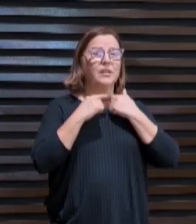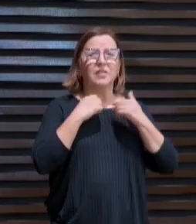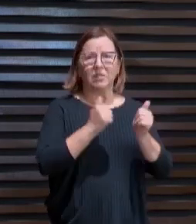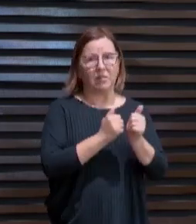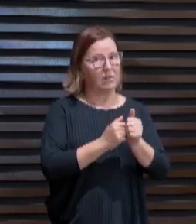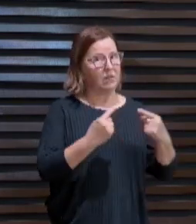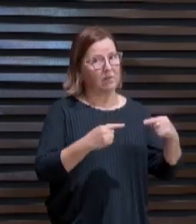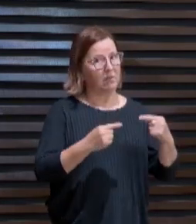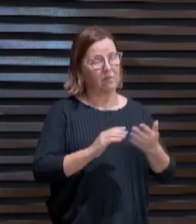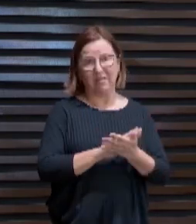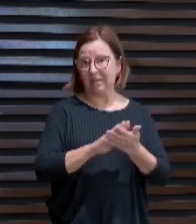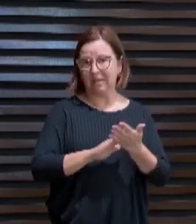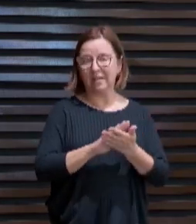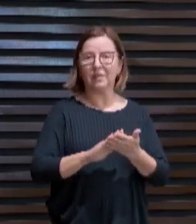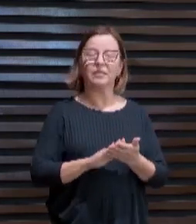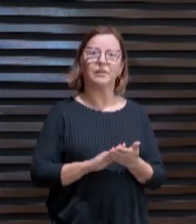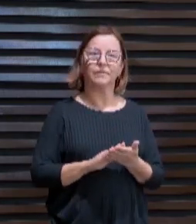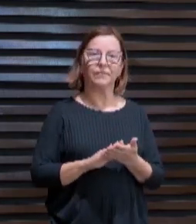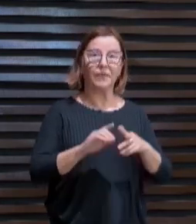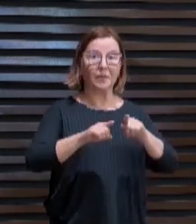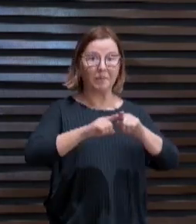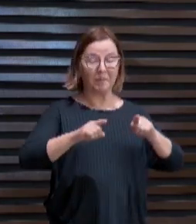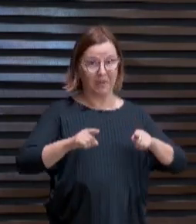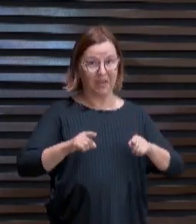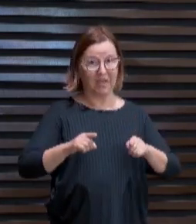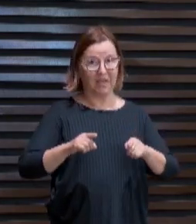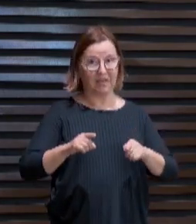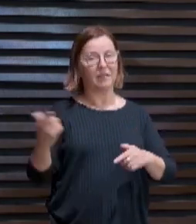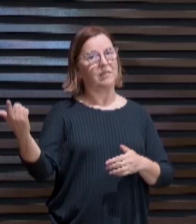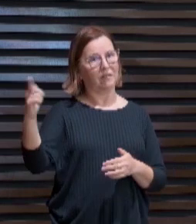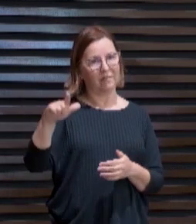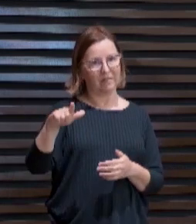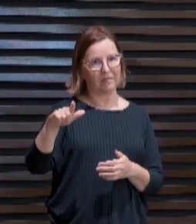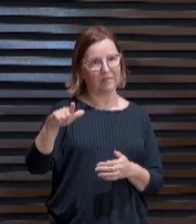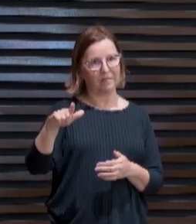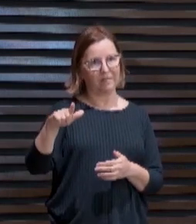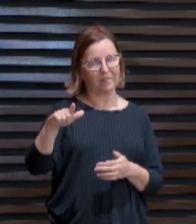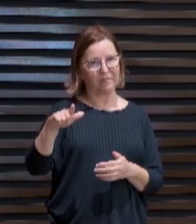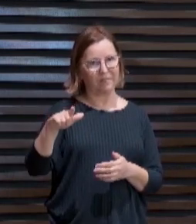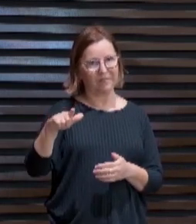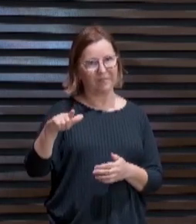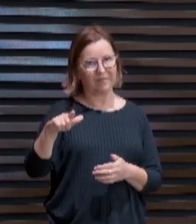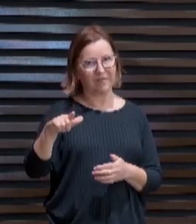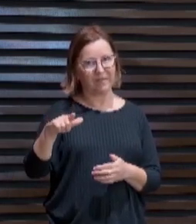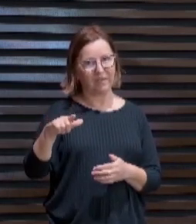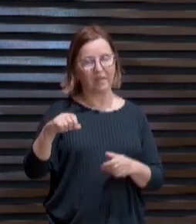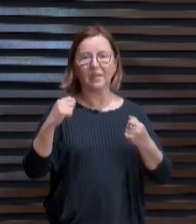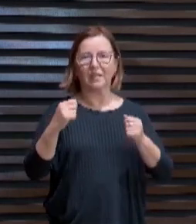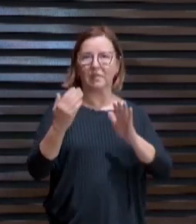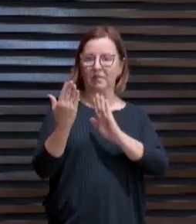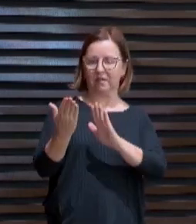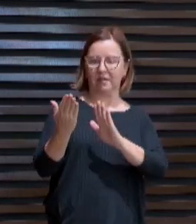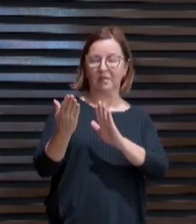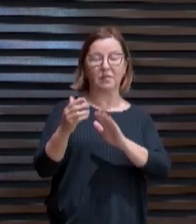perseguição, né? Mas uma vez que ela virá, ela deve ser enfrentada sem